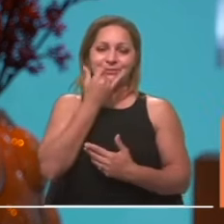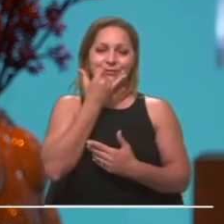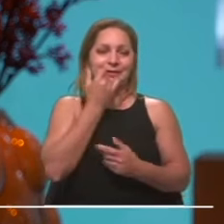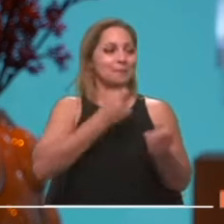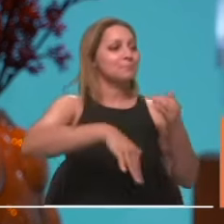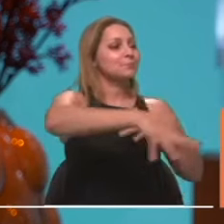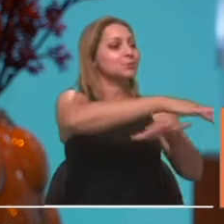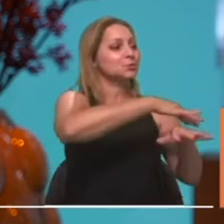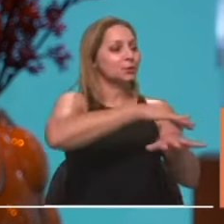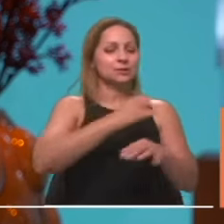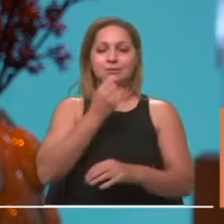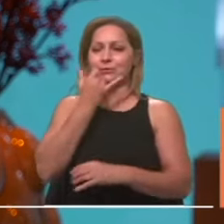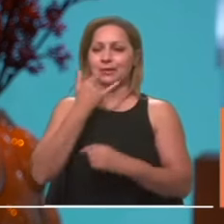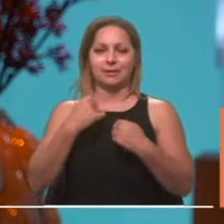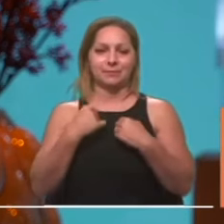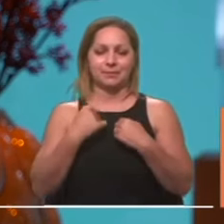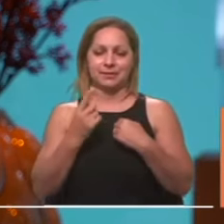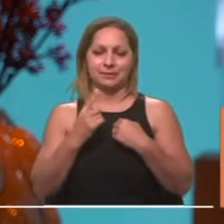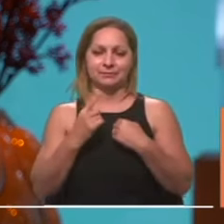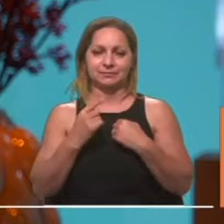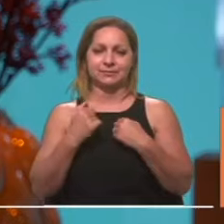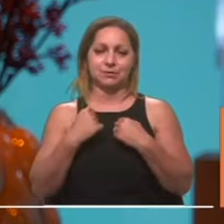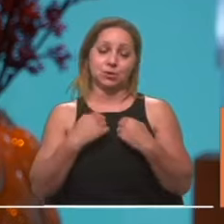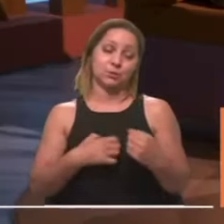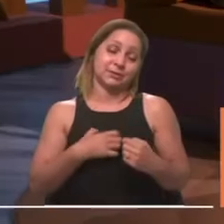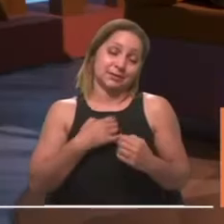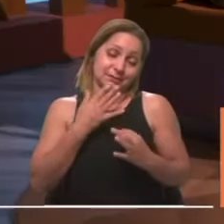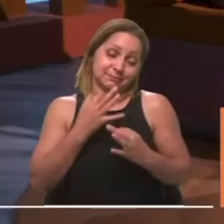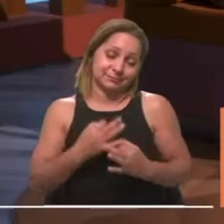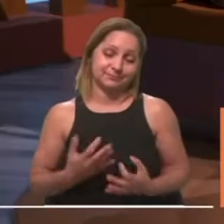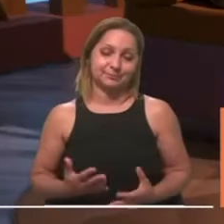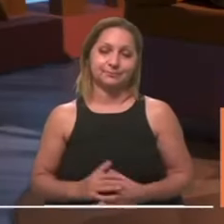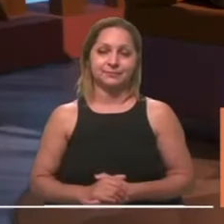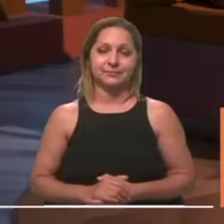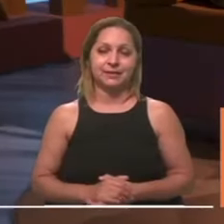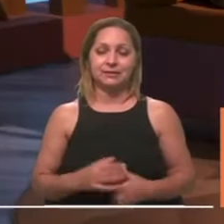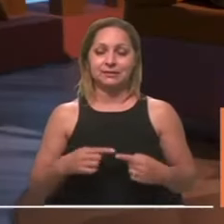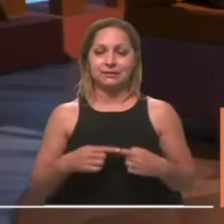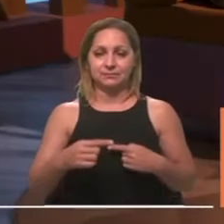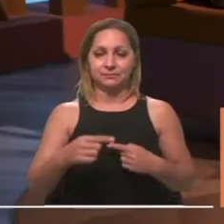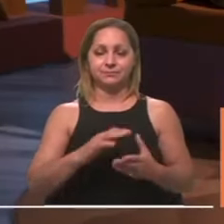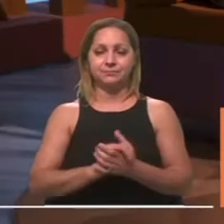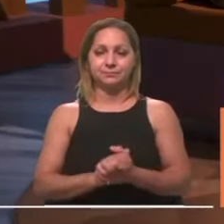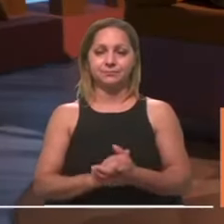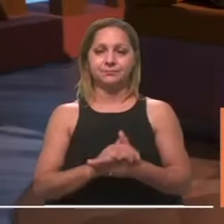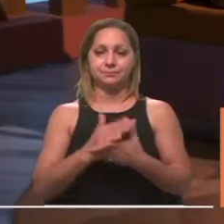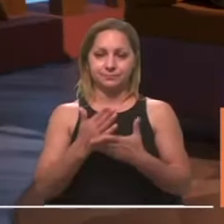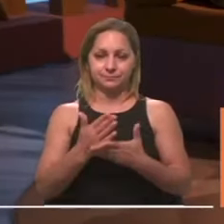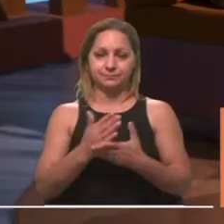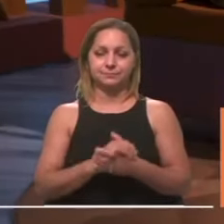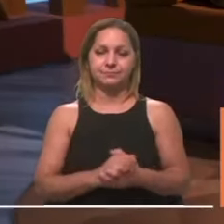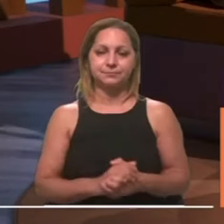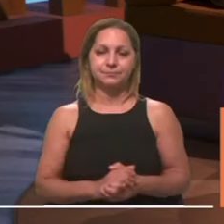convidados do que para mim. Foi isso que sinceramente eu senti. E ao longo do casamento todo, muito